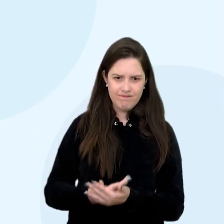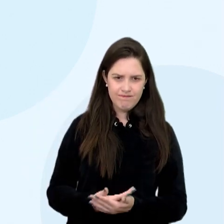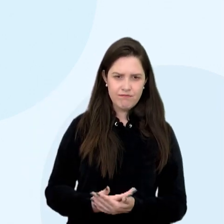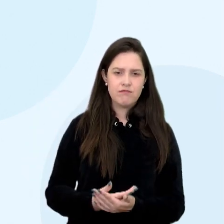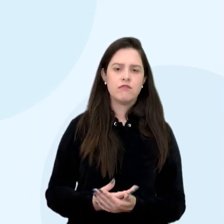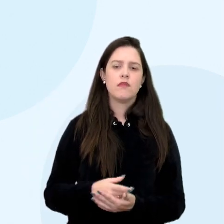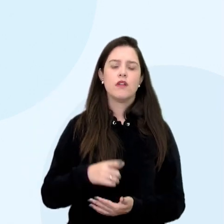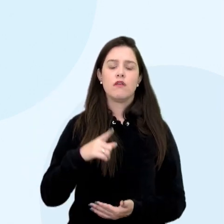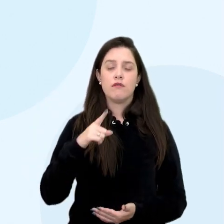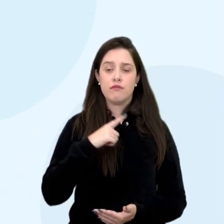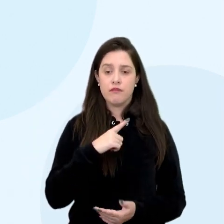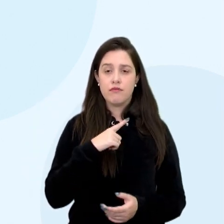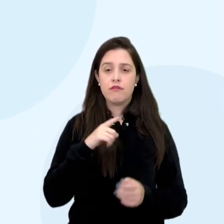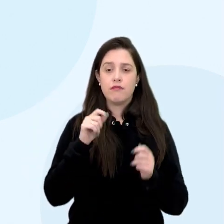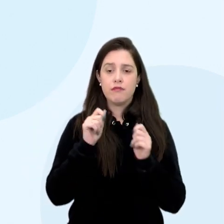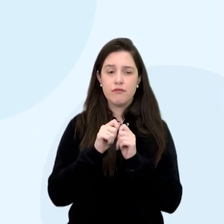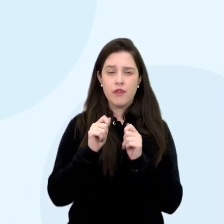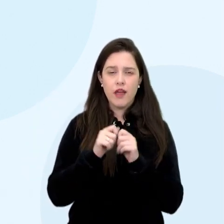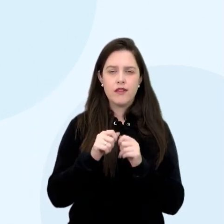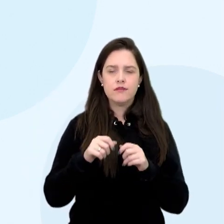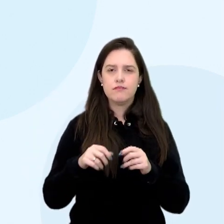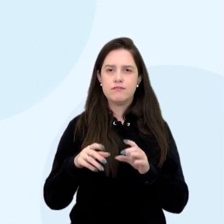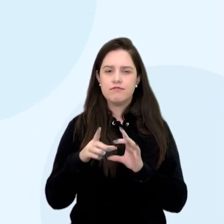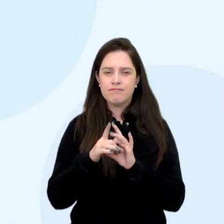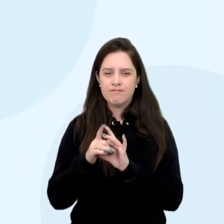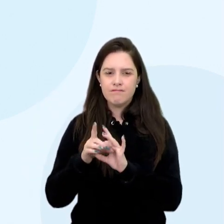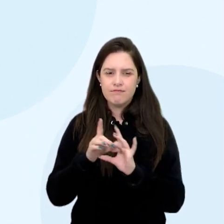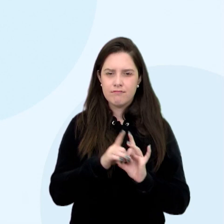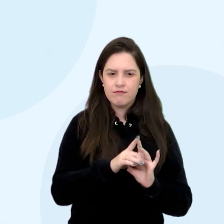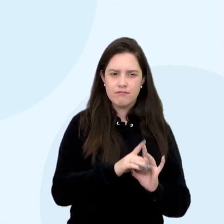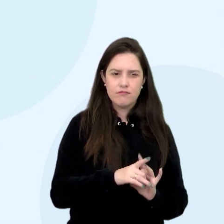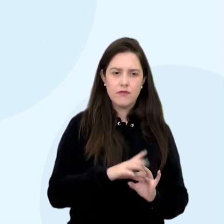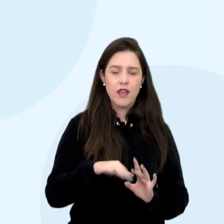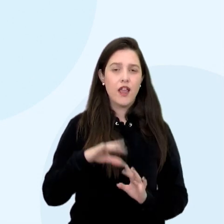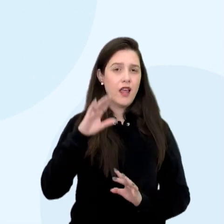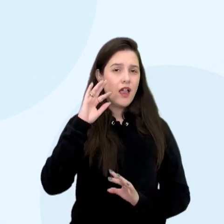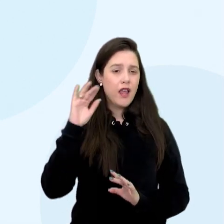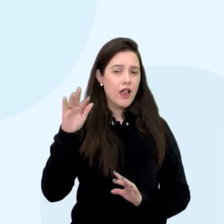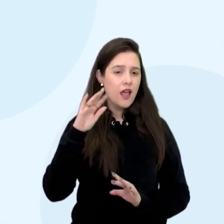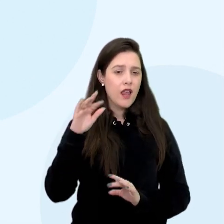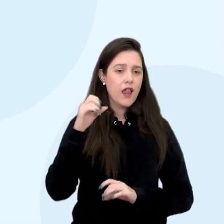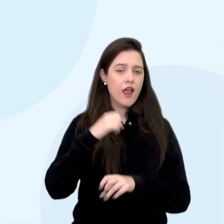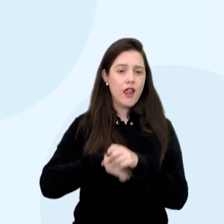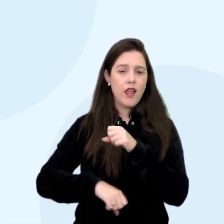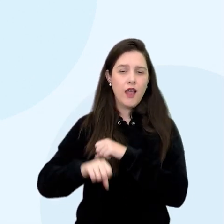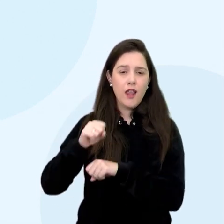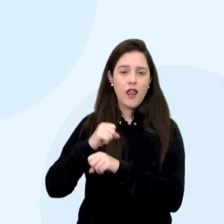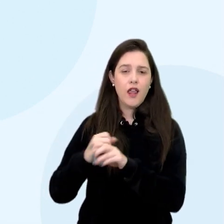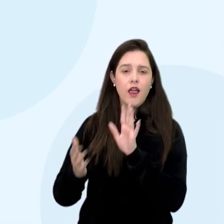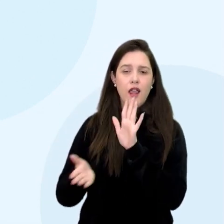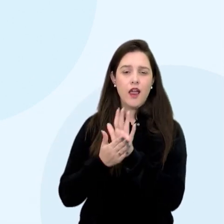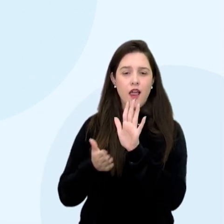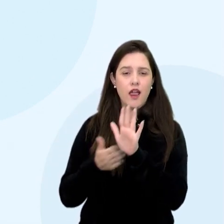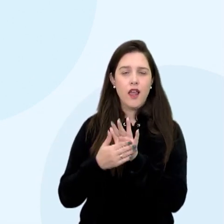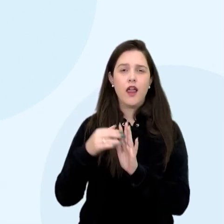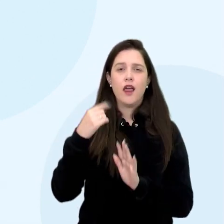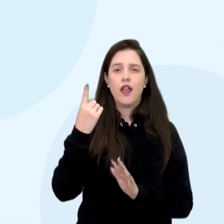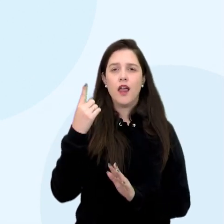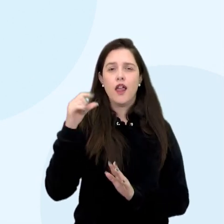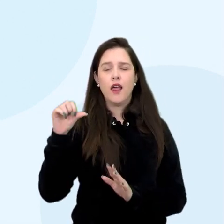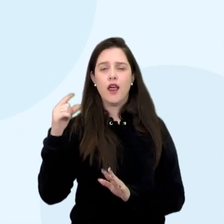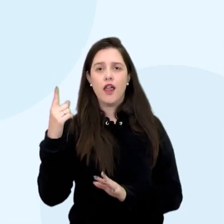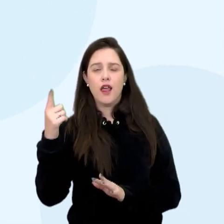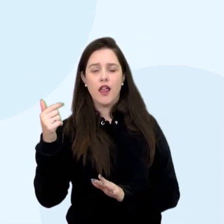que faz os continentes se deslocarem lentamente. Essa teoria foi proposta em 1912 pelo alemão